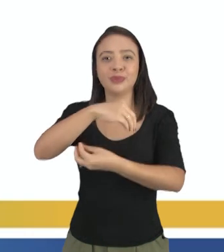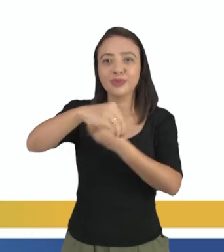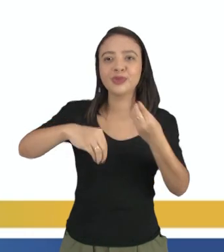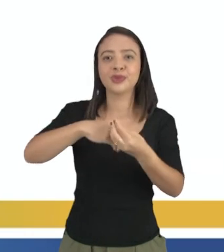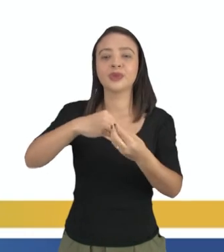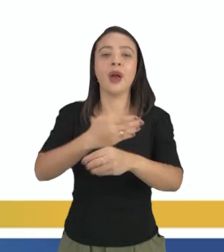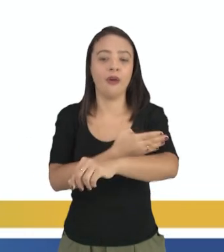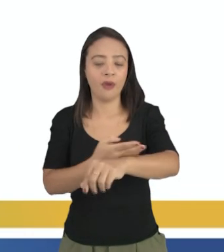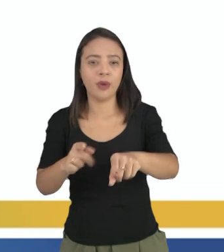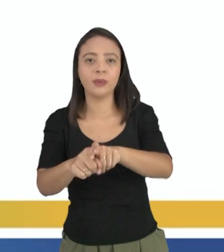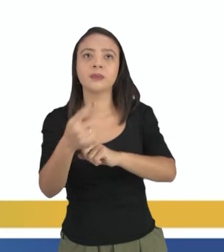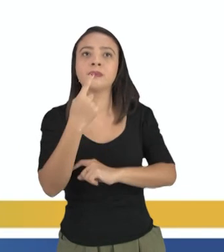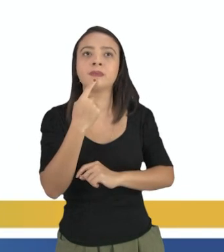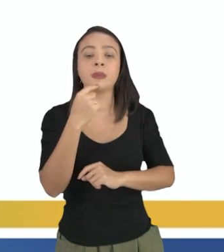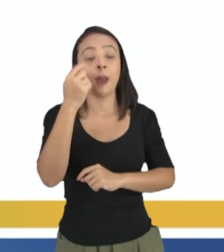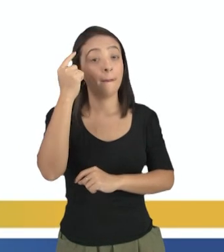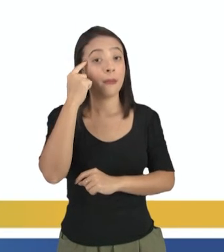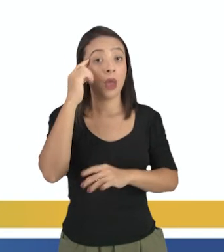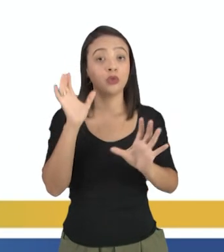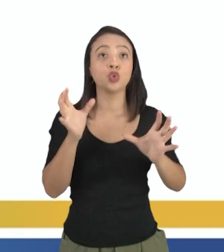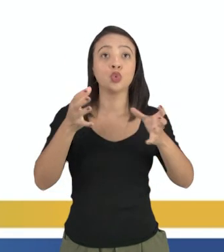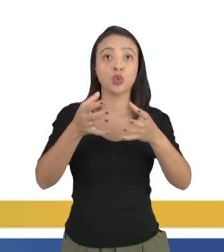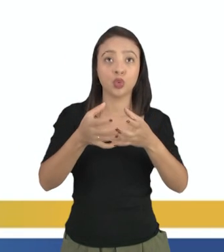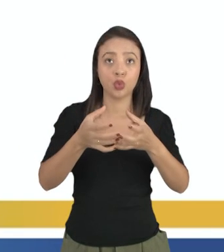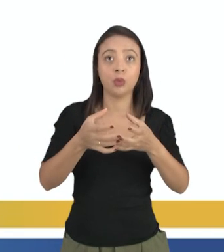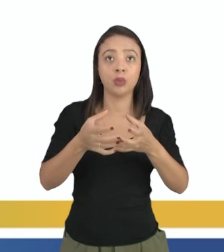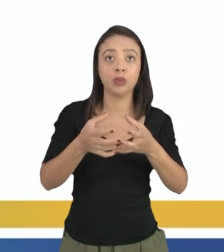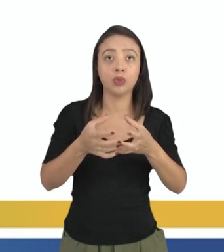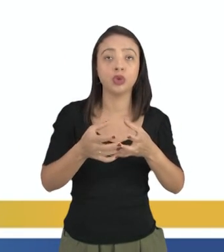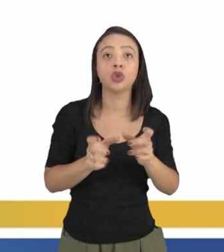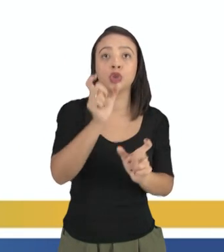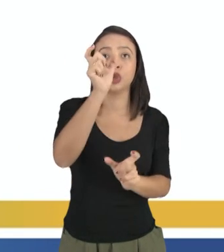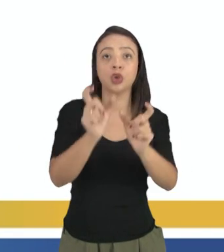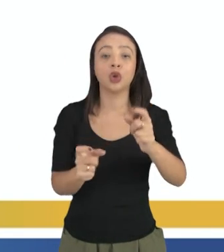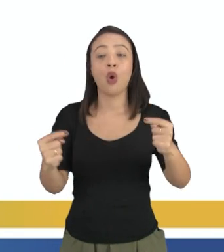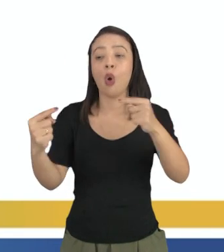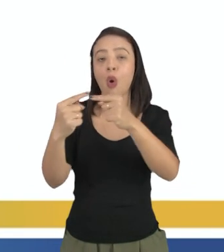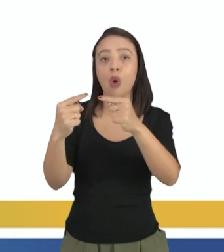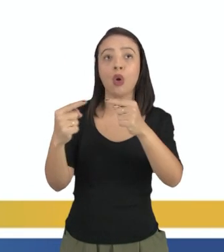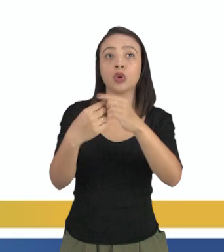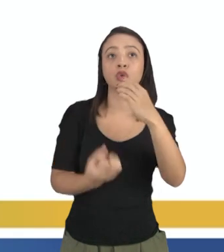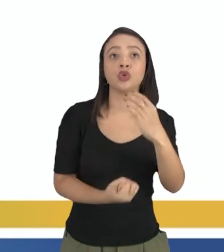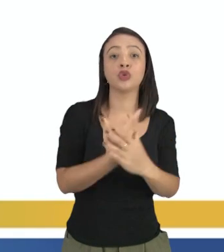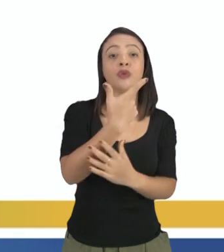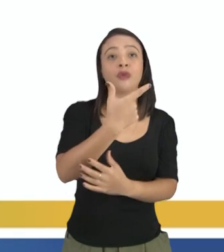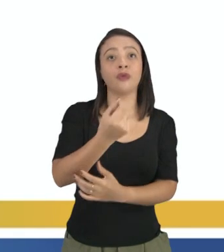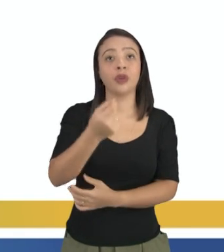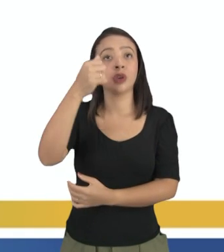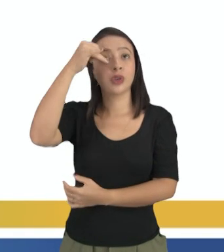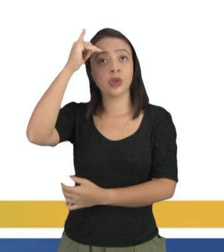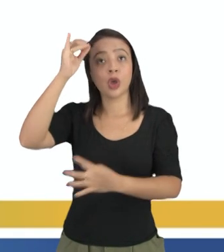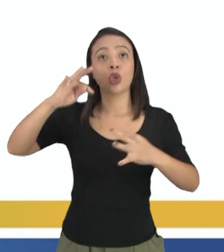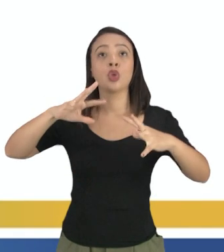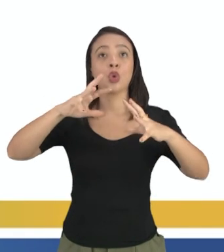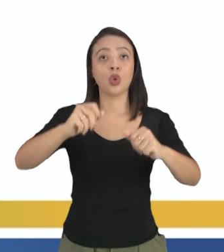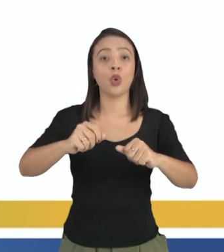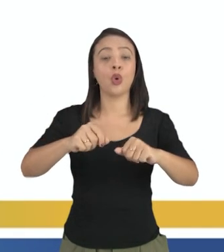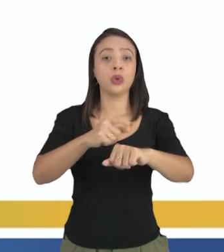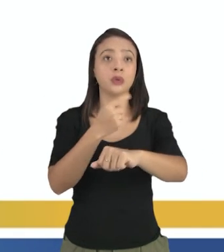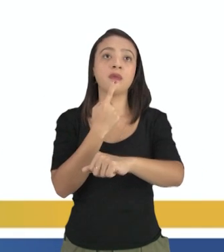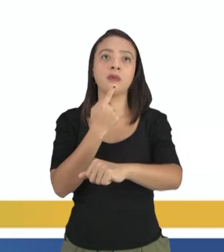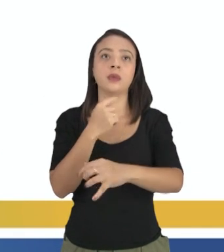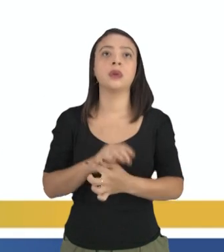brancas. Admita um grupo de indivíduos malhados cruzados apenas entre si que gerou uma prole de 20 indivíduos de coloração totalmente